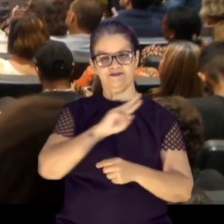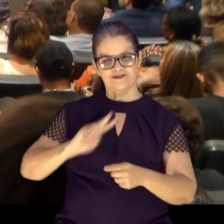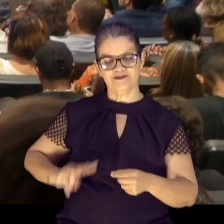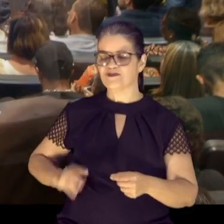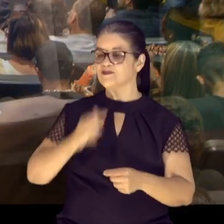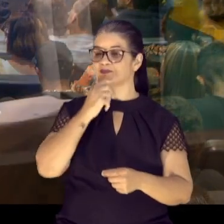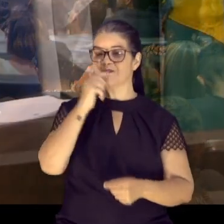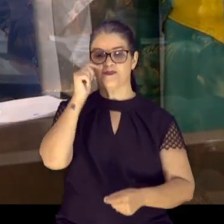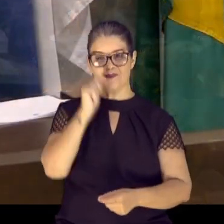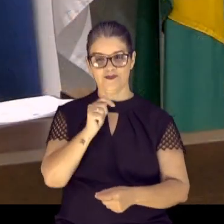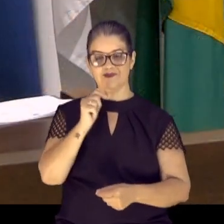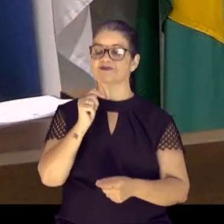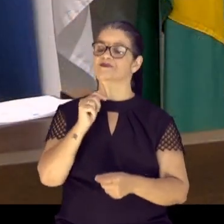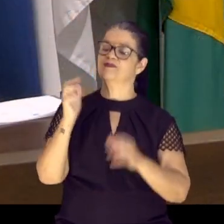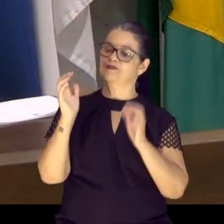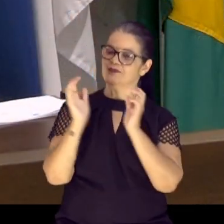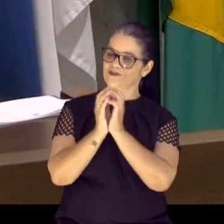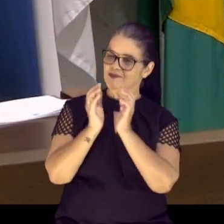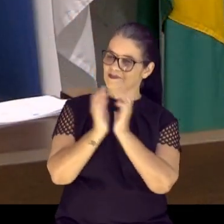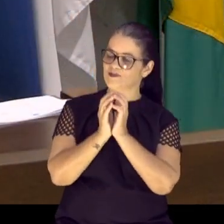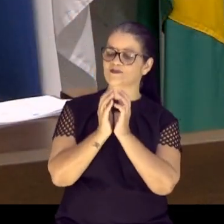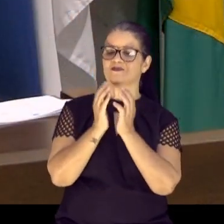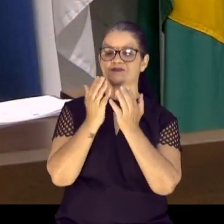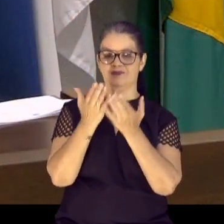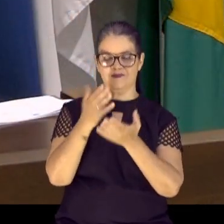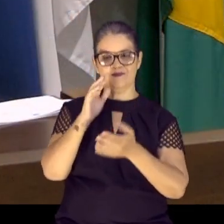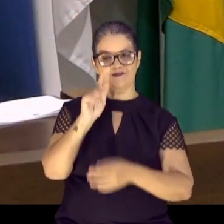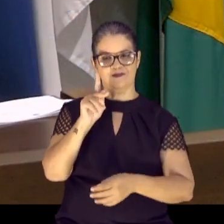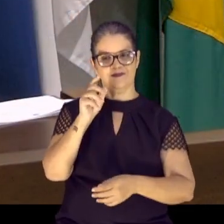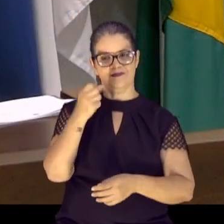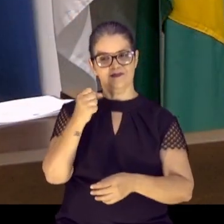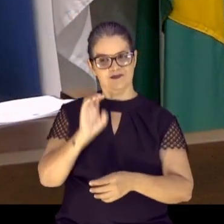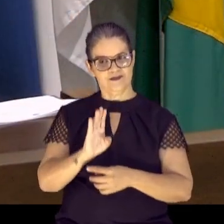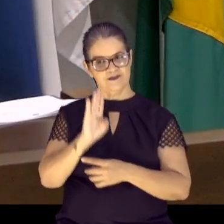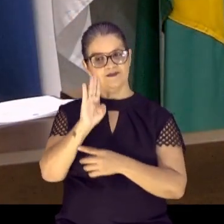vereadores, né, do PSB.